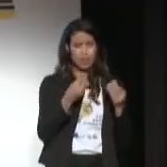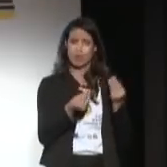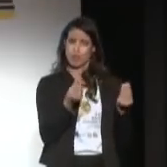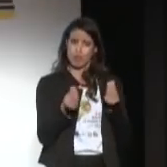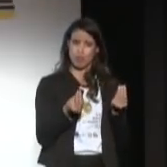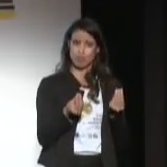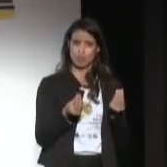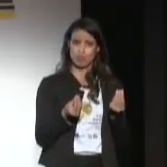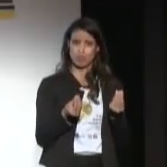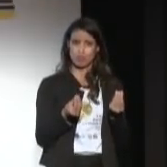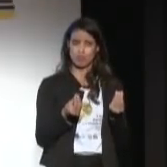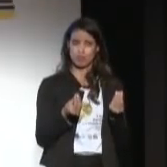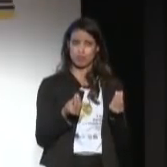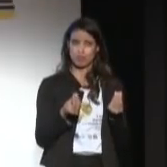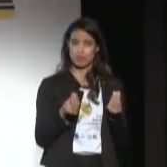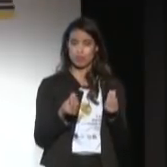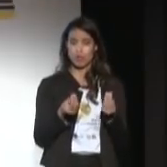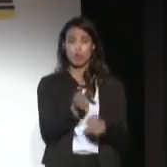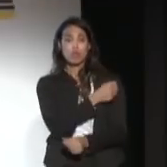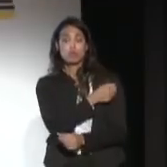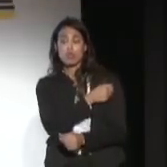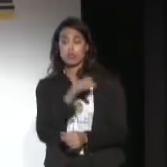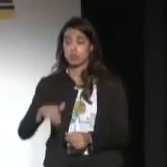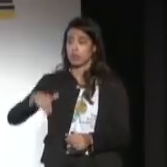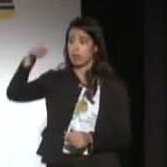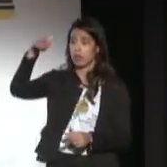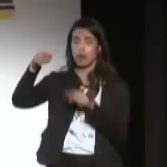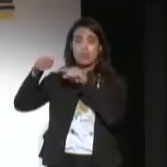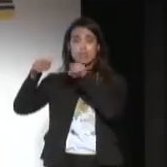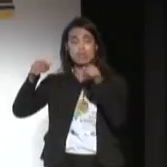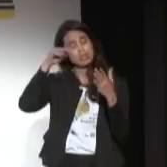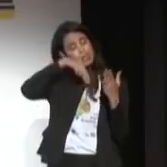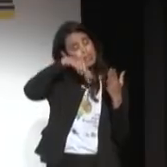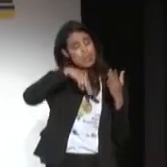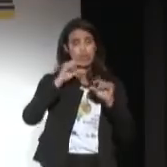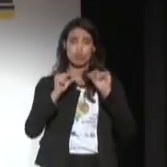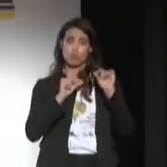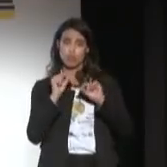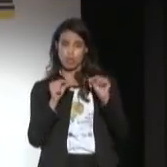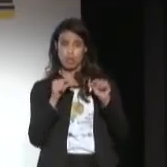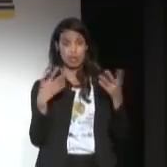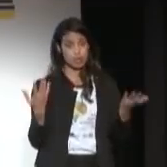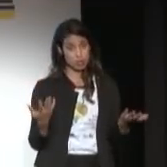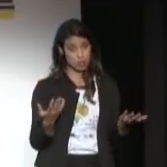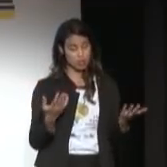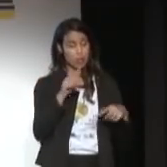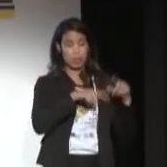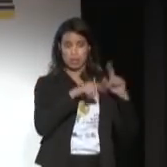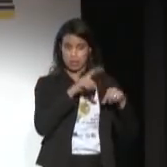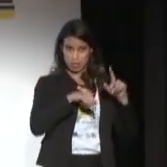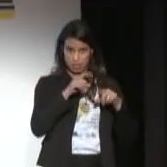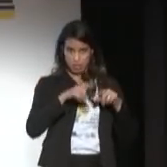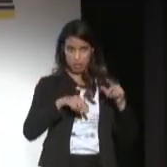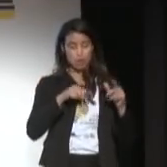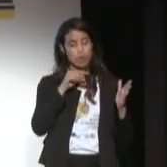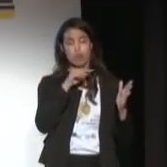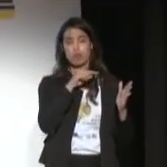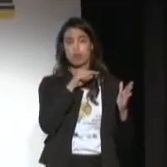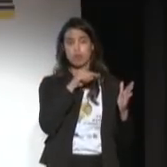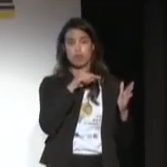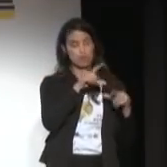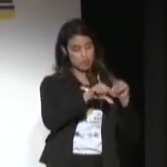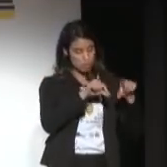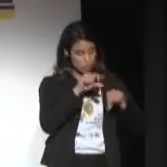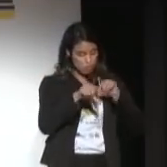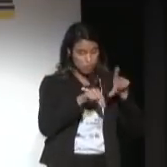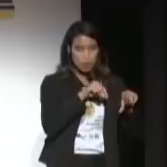quando não se sabe ler? E os alunos maiores, o que eles leem sobre isso? Então, todo esse material foi um material justamente